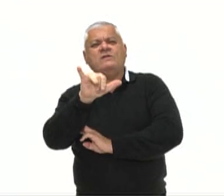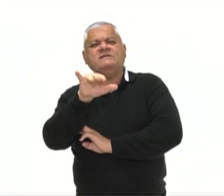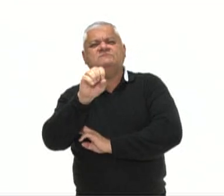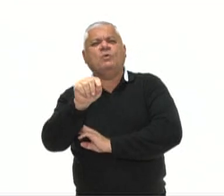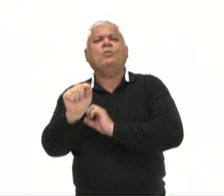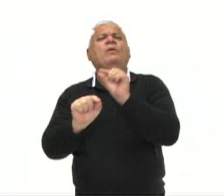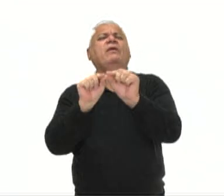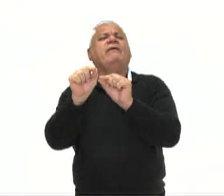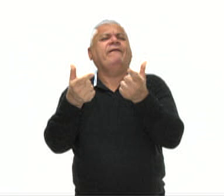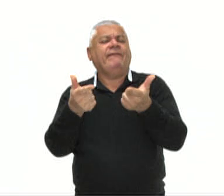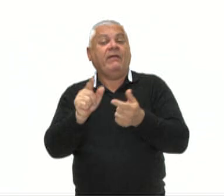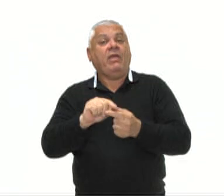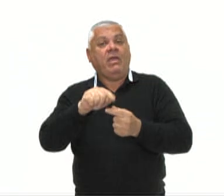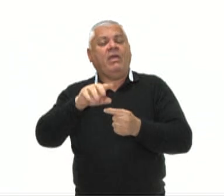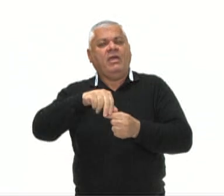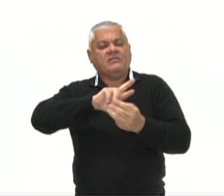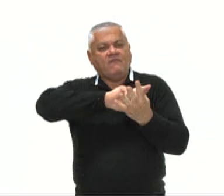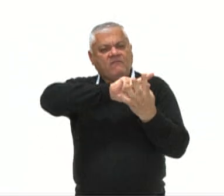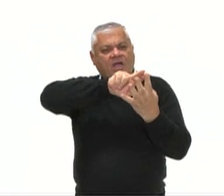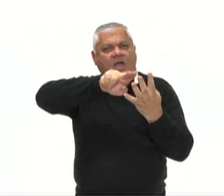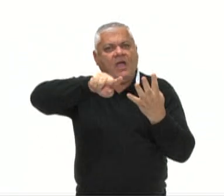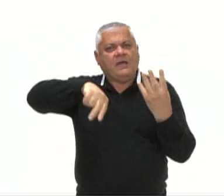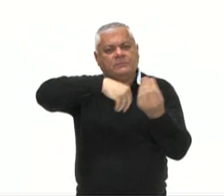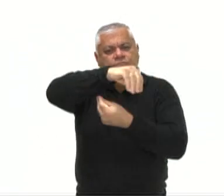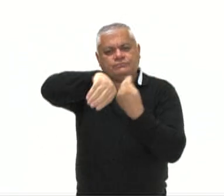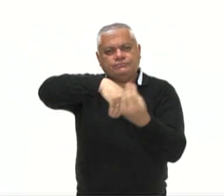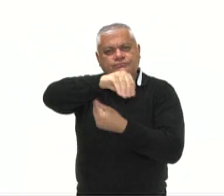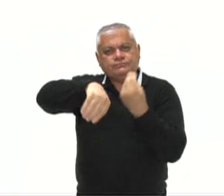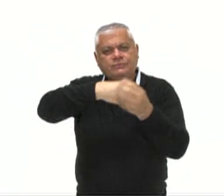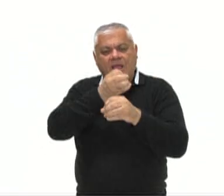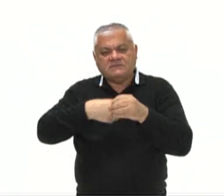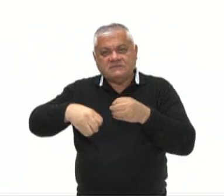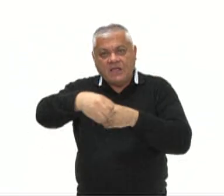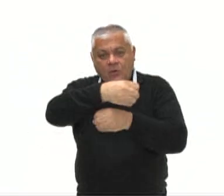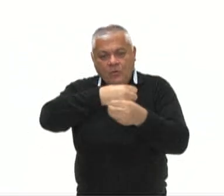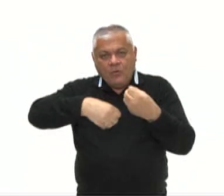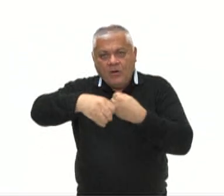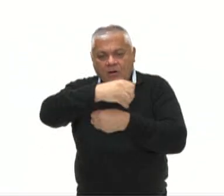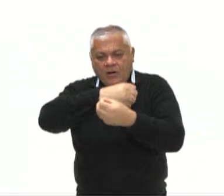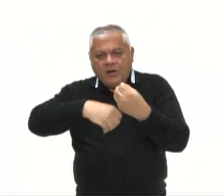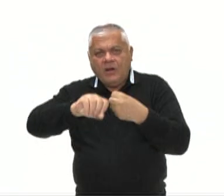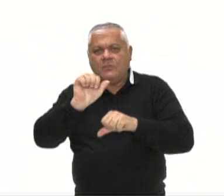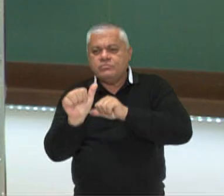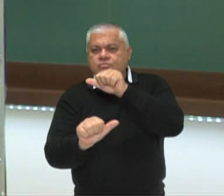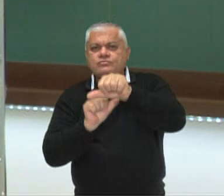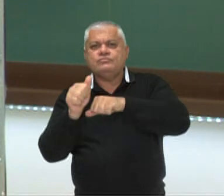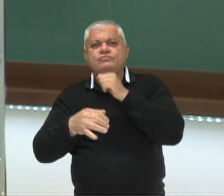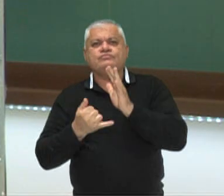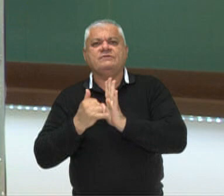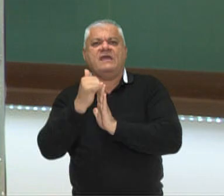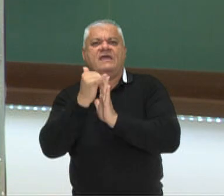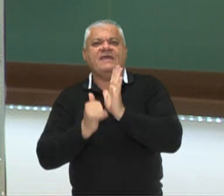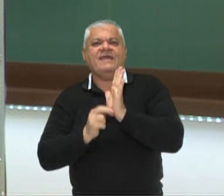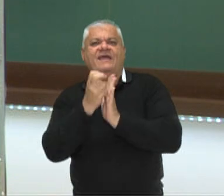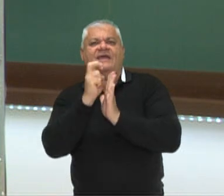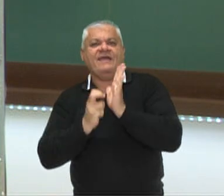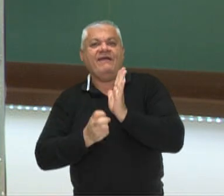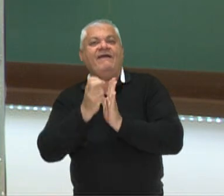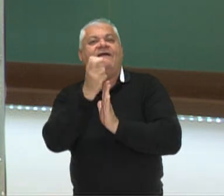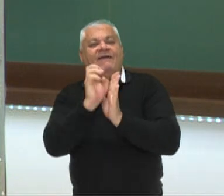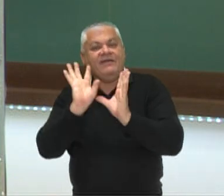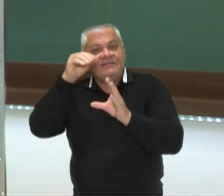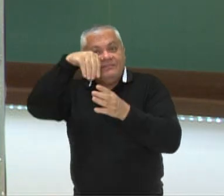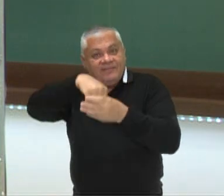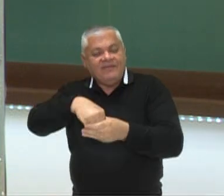metabolismo. Basicamente é o conjunto de atividades metabólicas da célula que são relacionadas com a transformação de energia. Então a energia se transforma dentro da